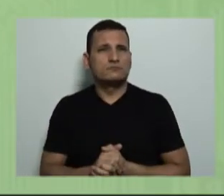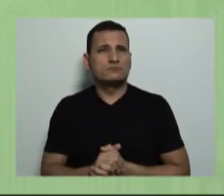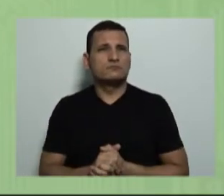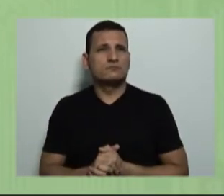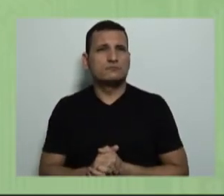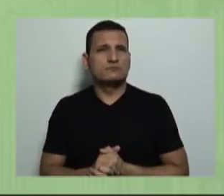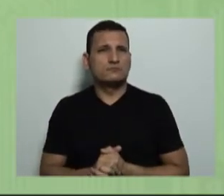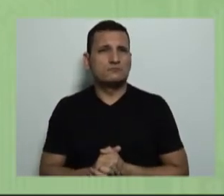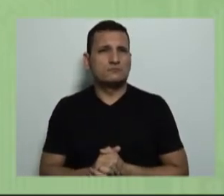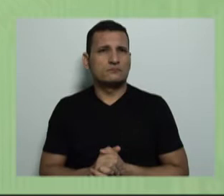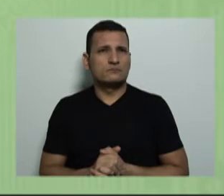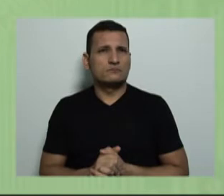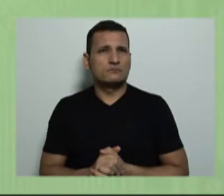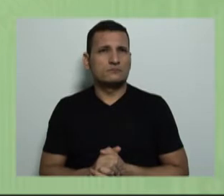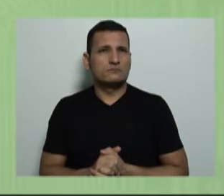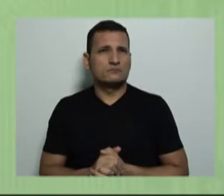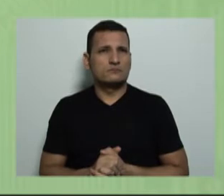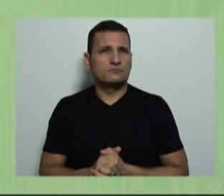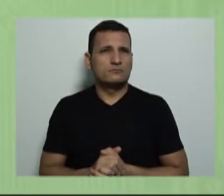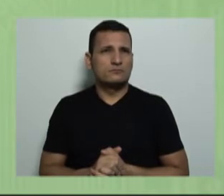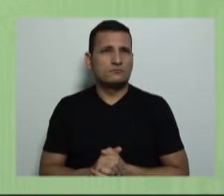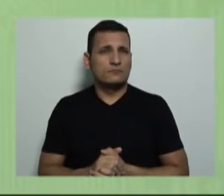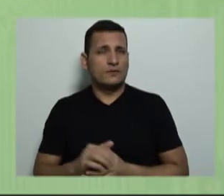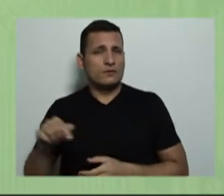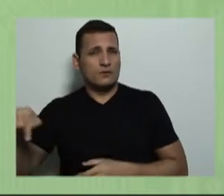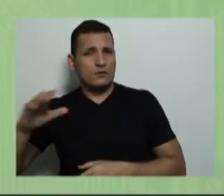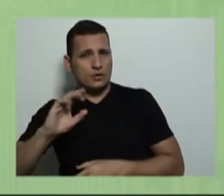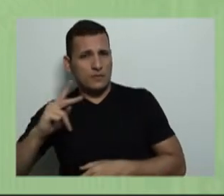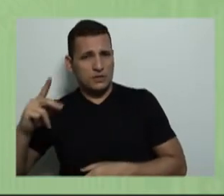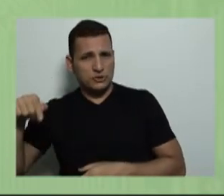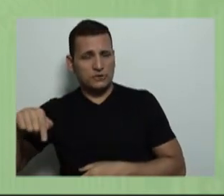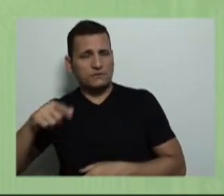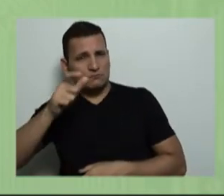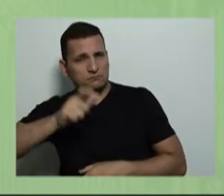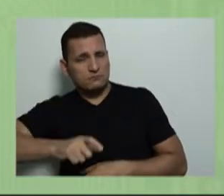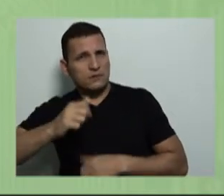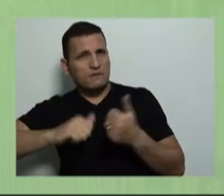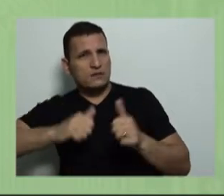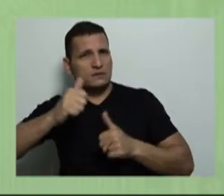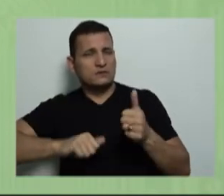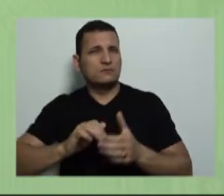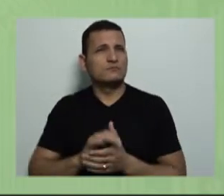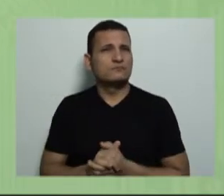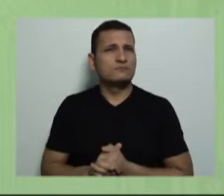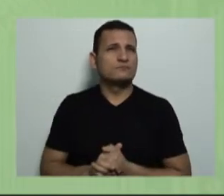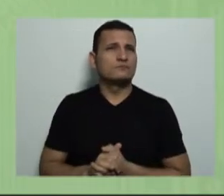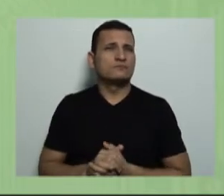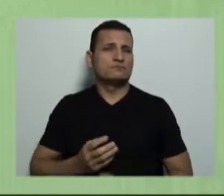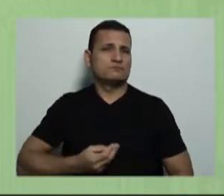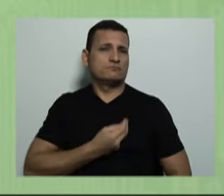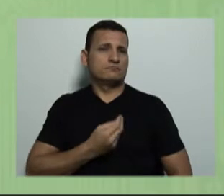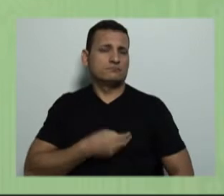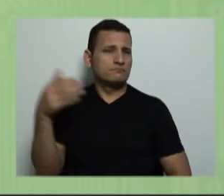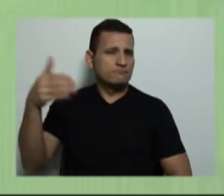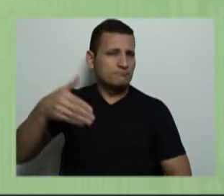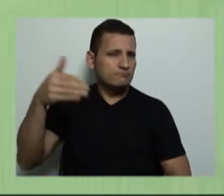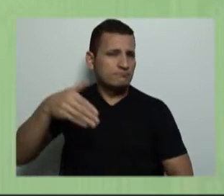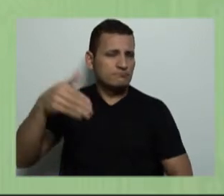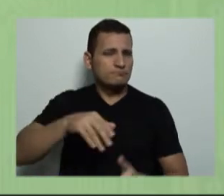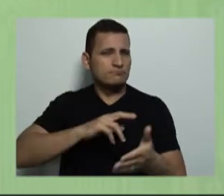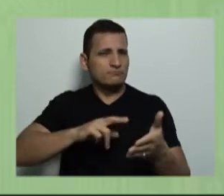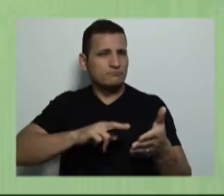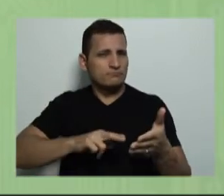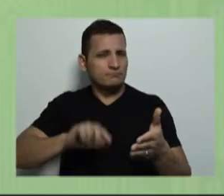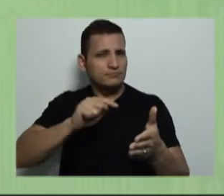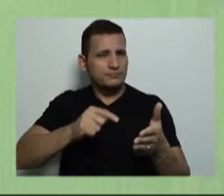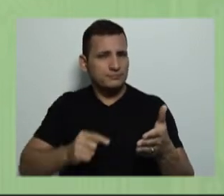avaliação do estagiário pela concedente, folha de frequência de estágio,